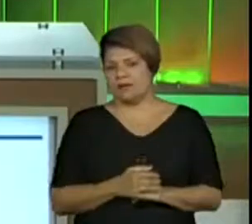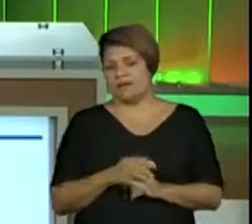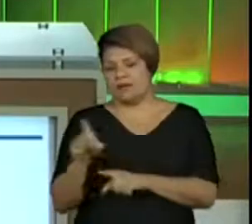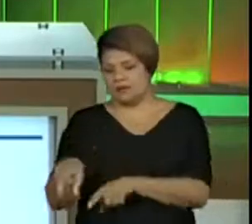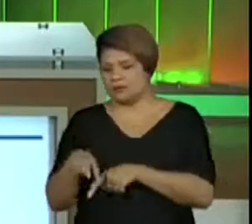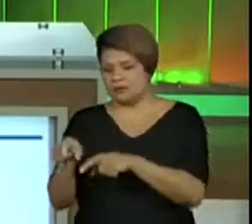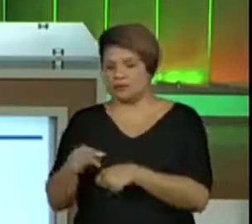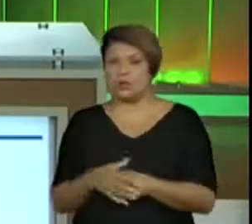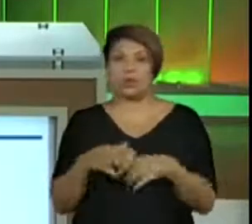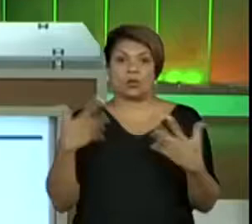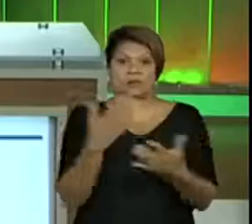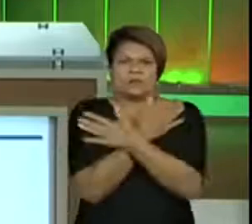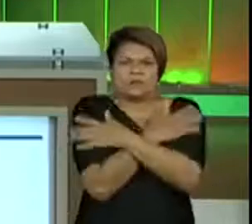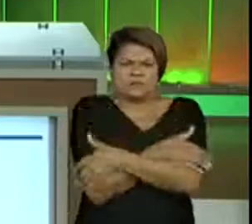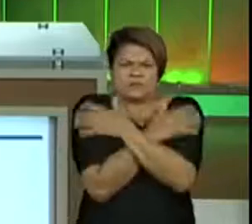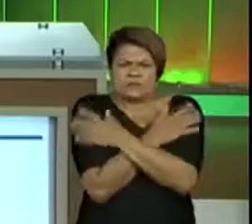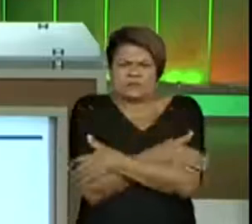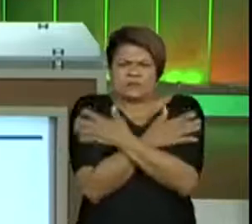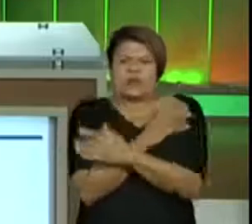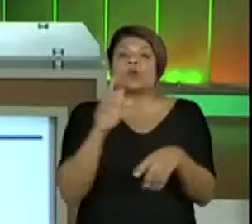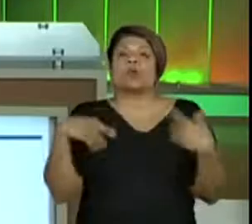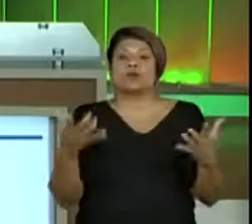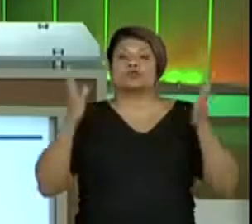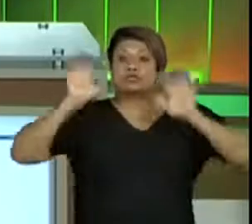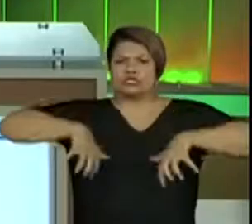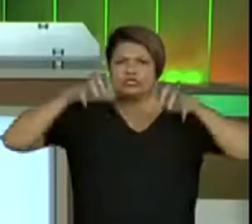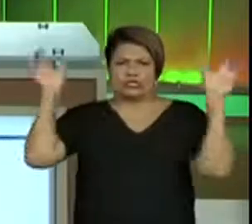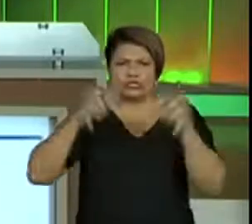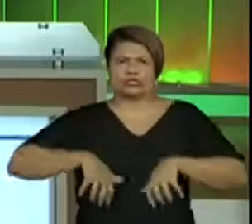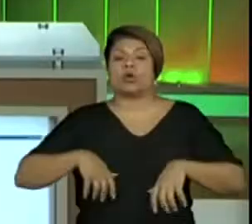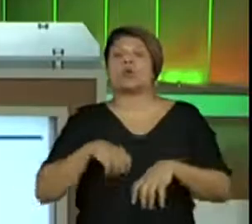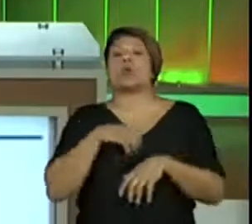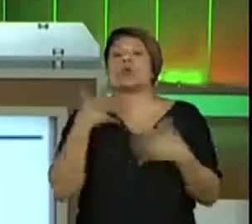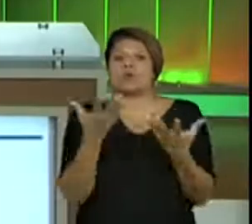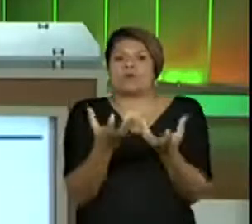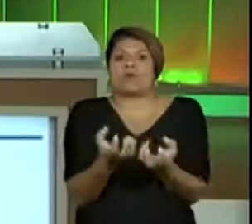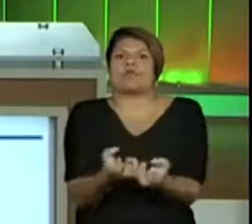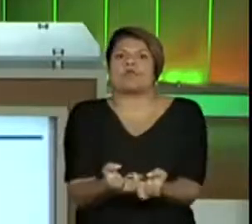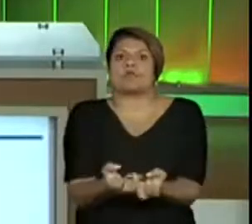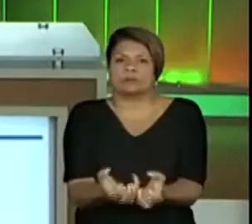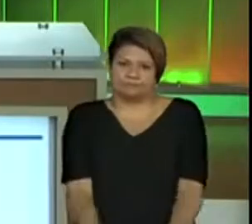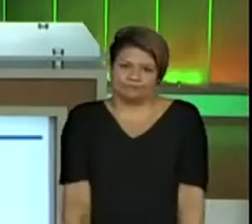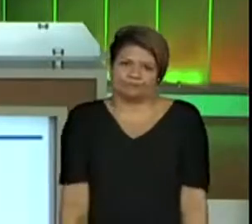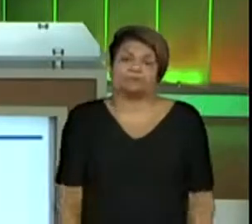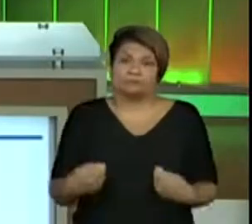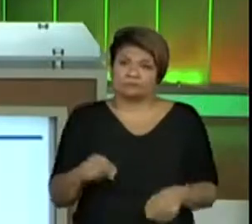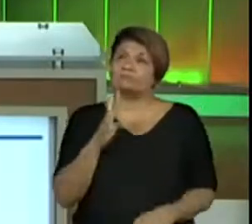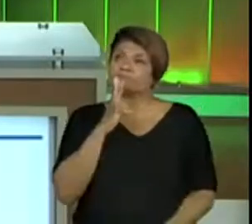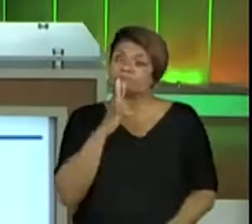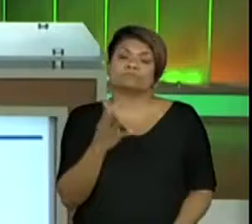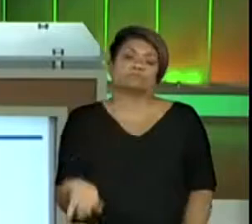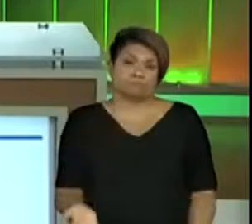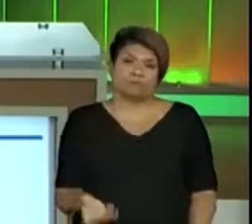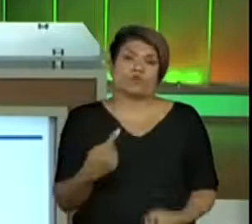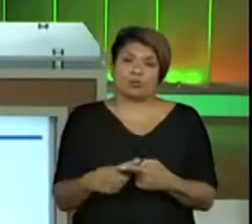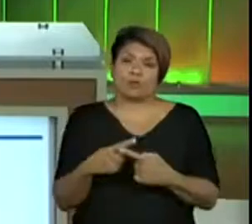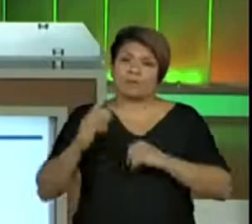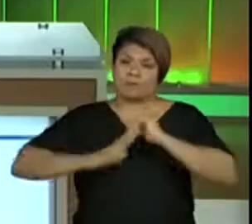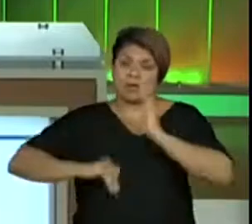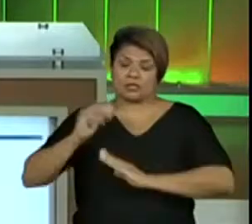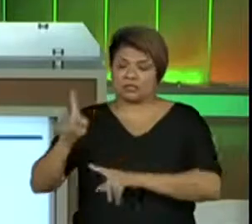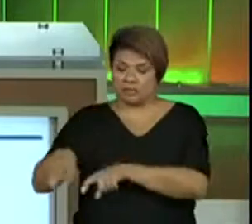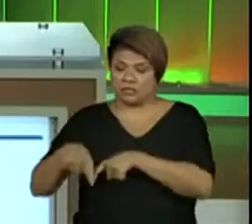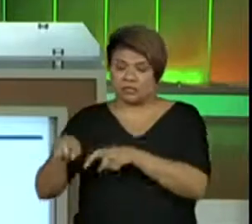que ia esfriar muito, quando que ia chover muito, quando que ia ficar muito seco, porque senão a prática da agricultura estaria